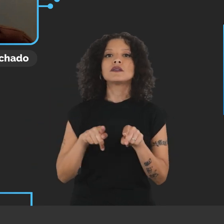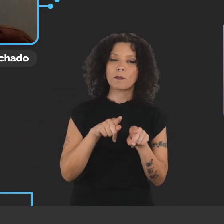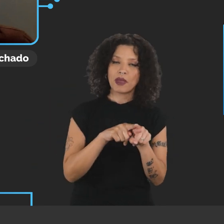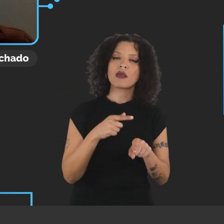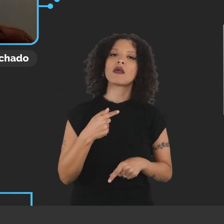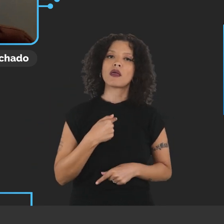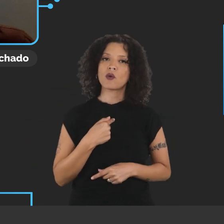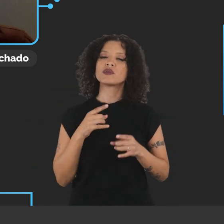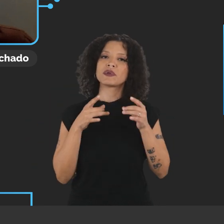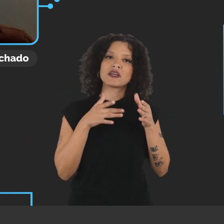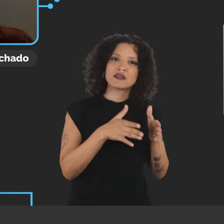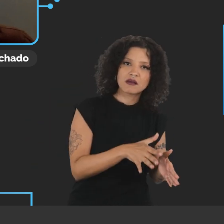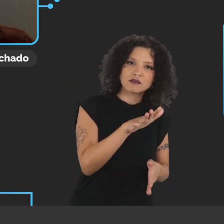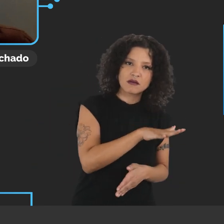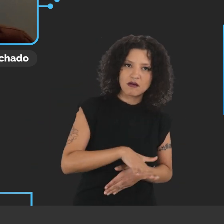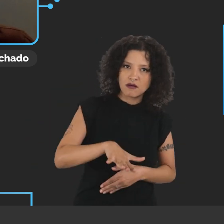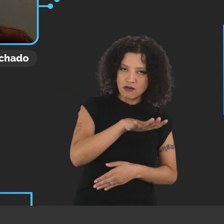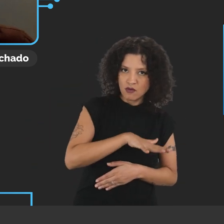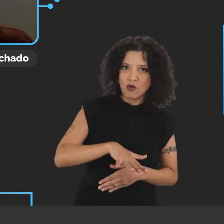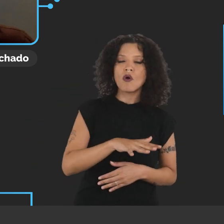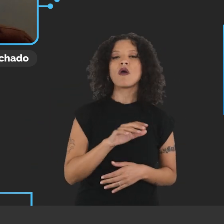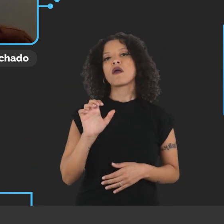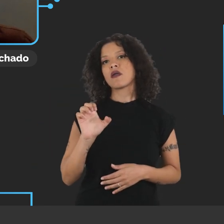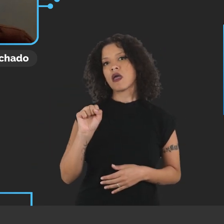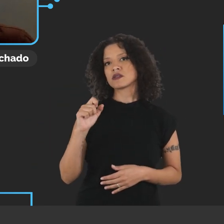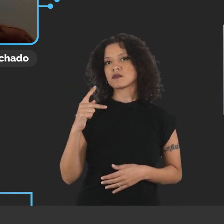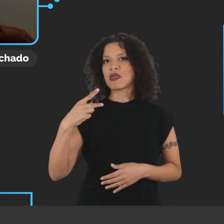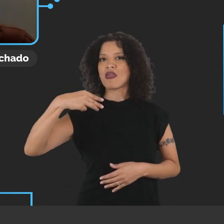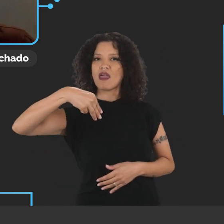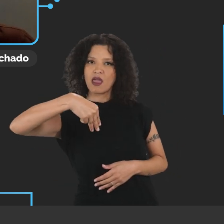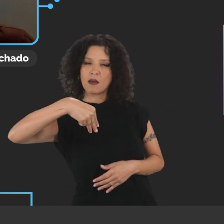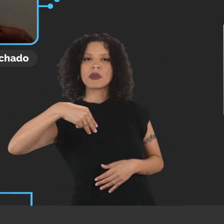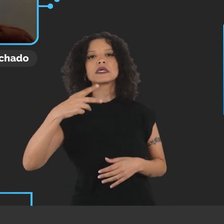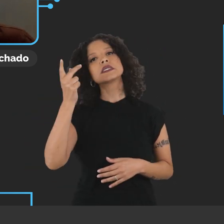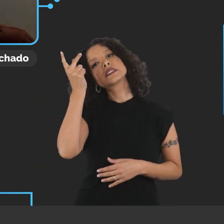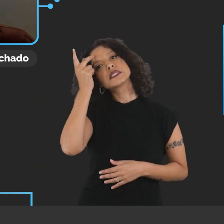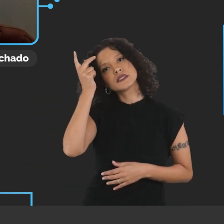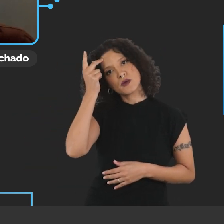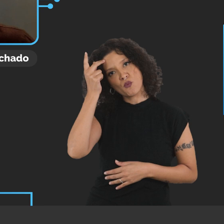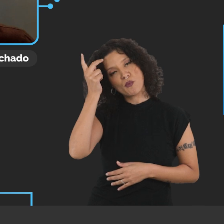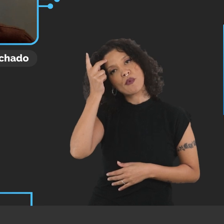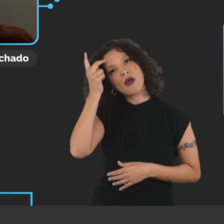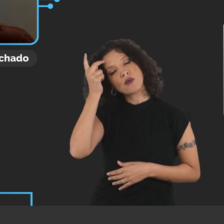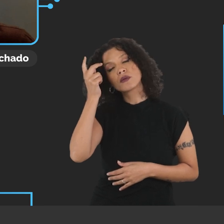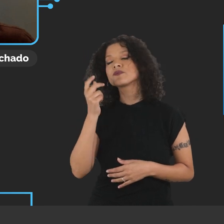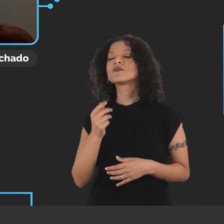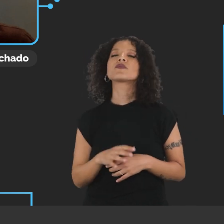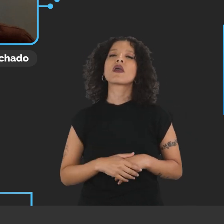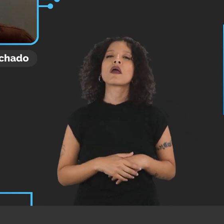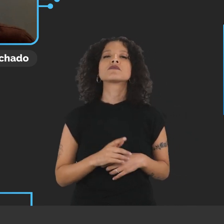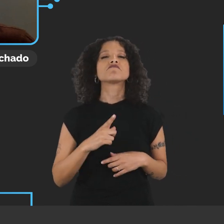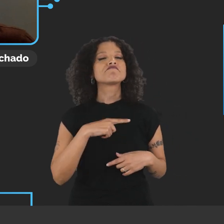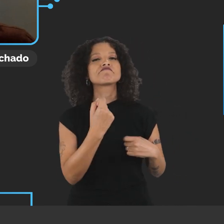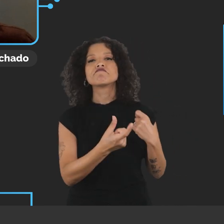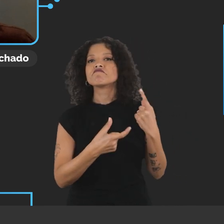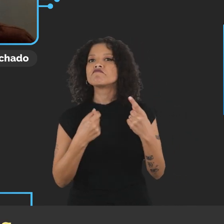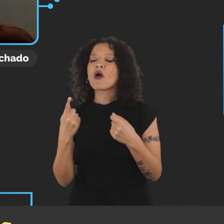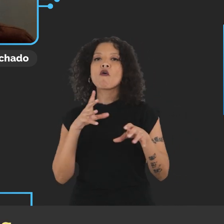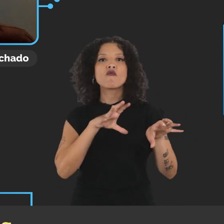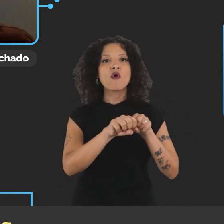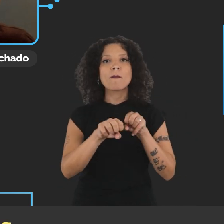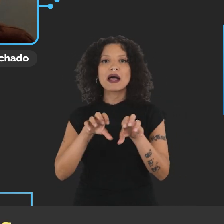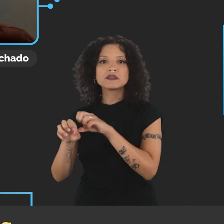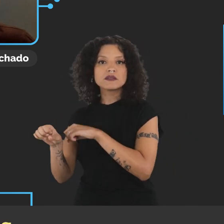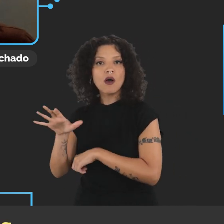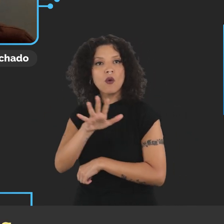Cuba, e algumas especializações também em branding, na ESPM de São Paulo, na FGV de São Paulo.